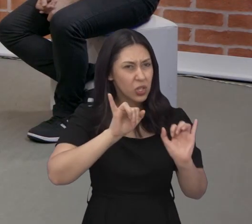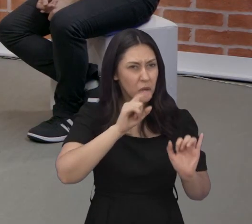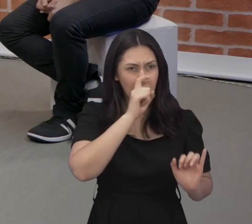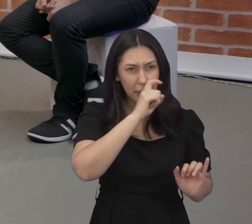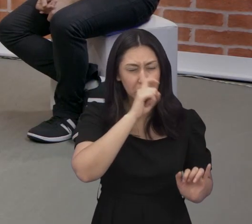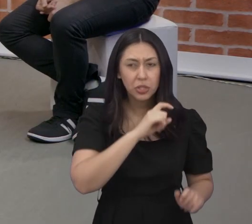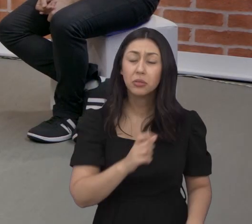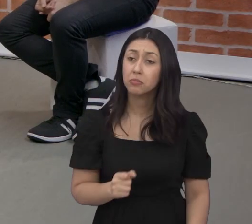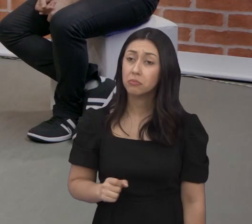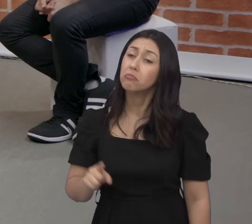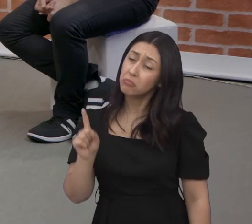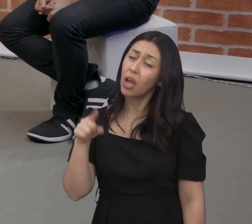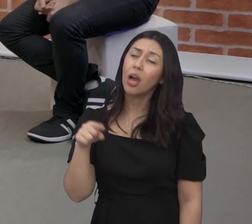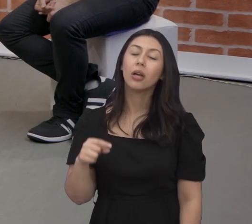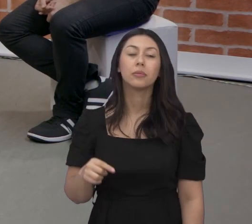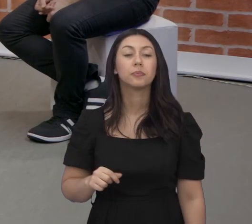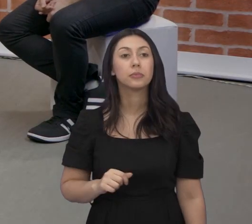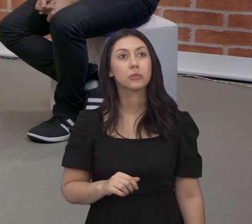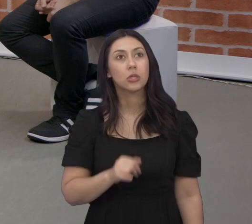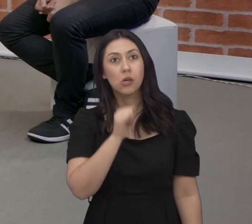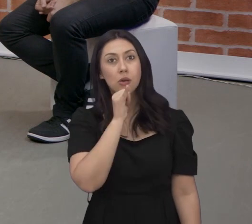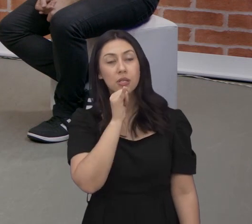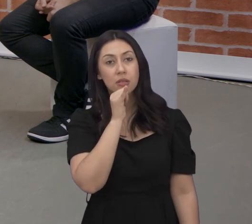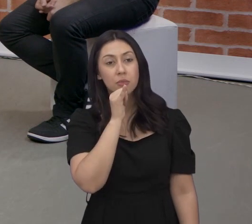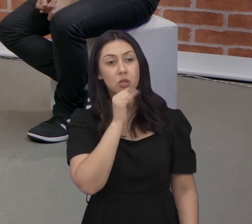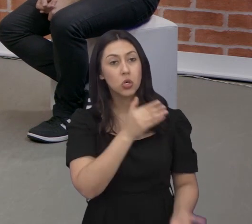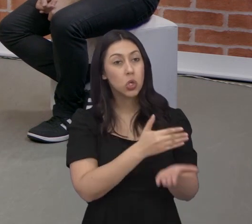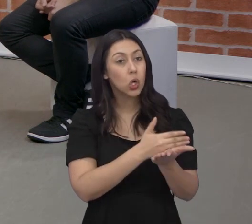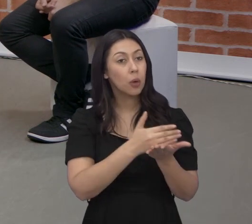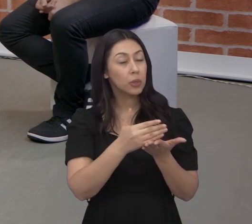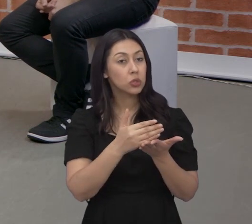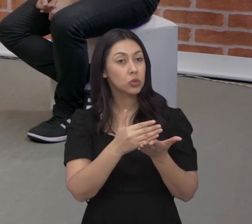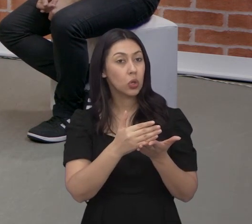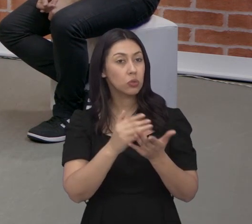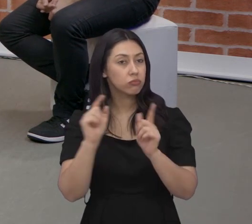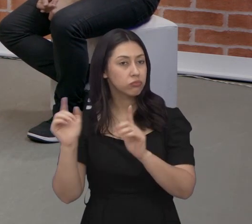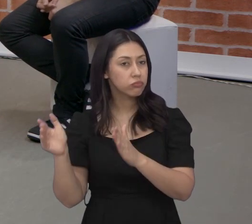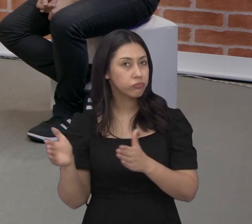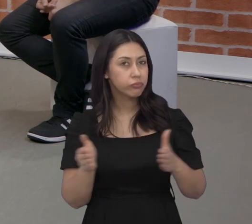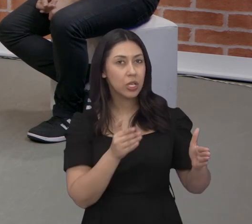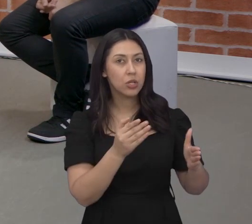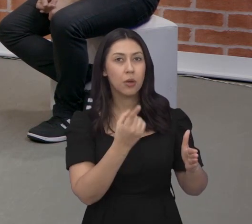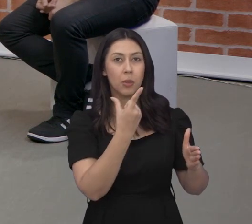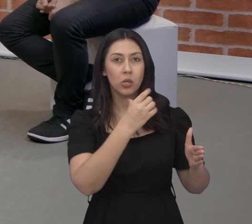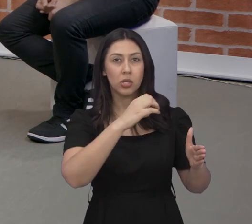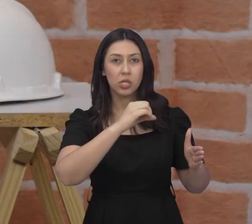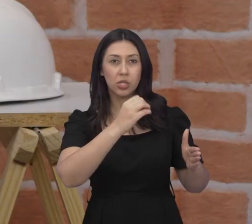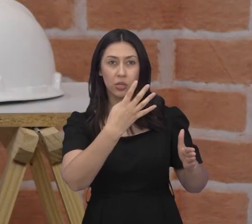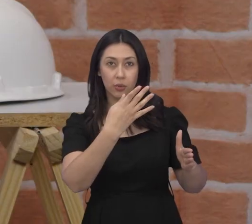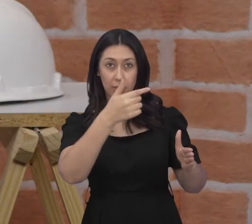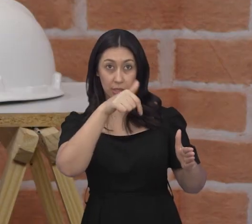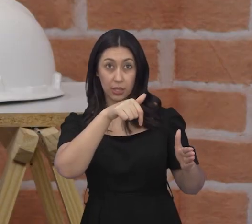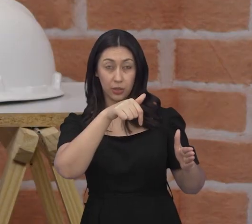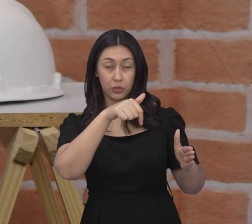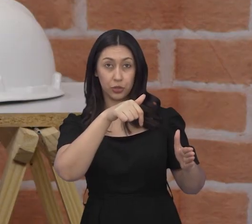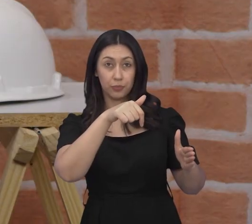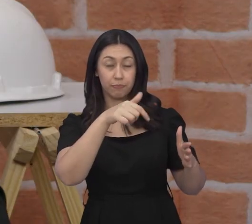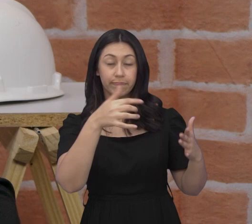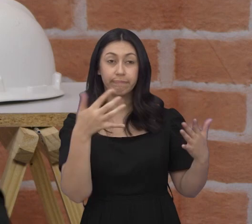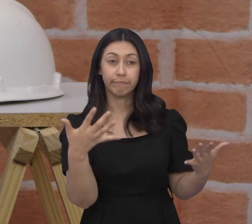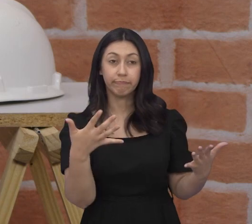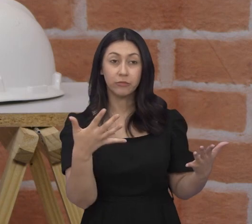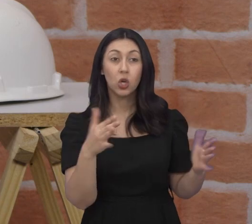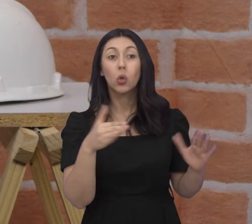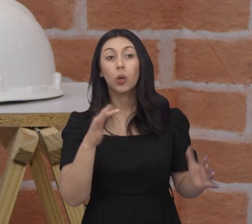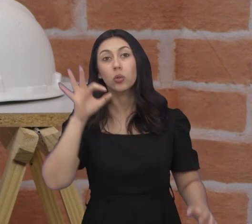dizer? Talvez, é. Por exemplo, começou na fase moderna da ufologia, em 47, e foi a